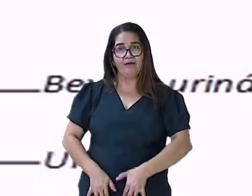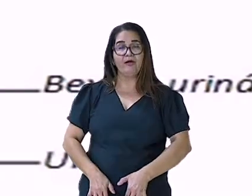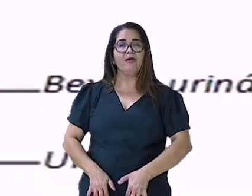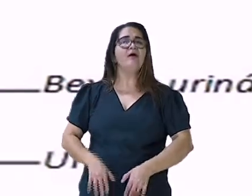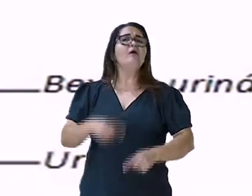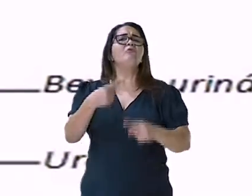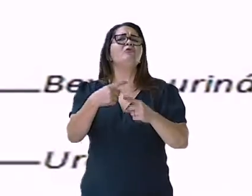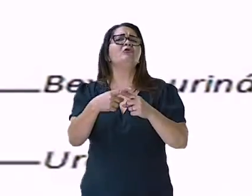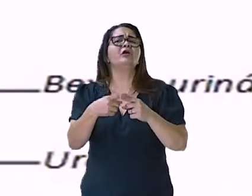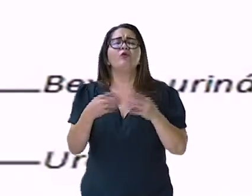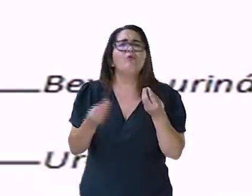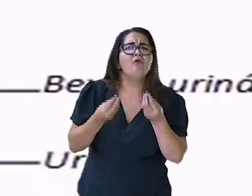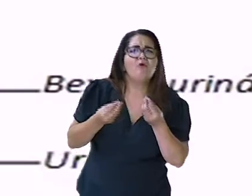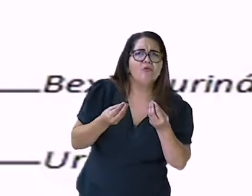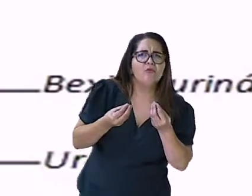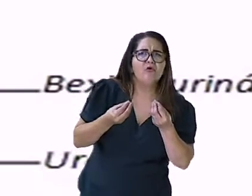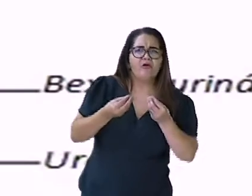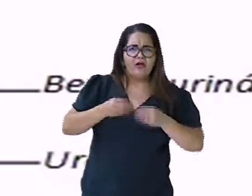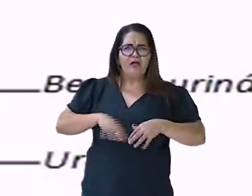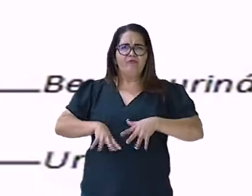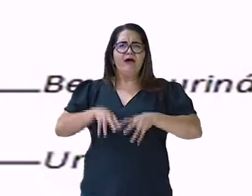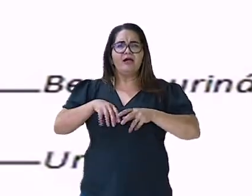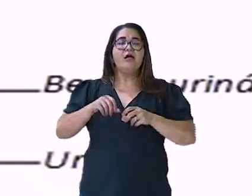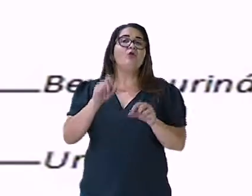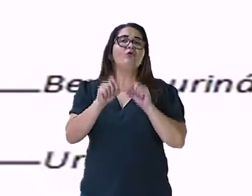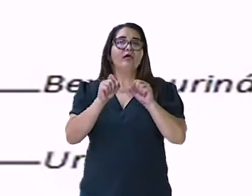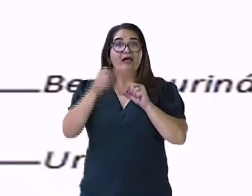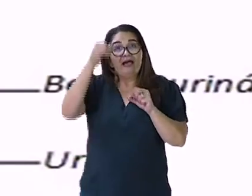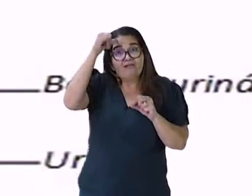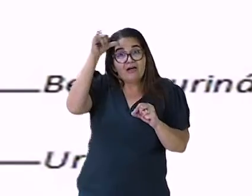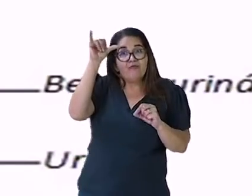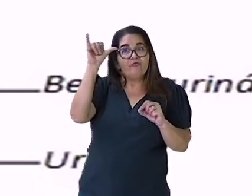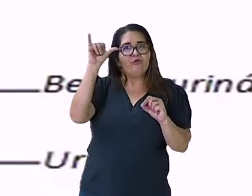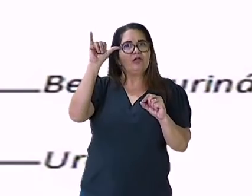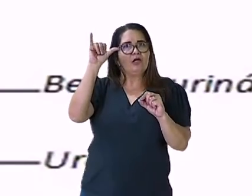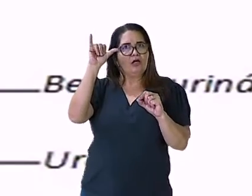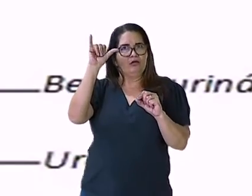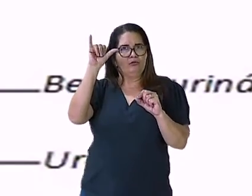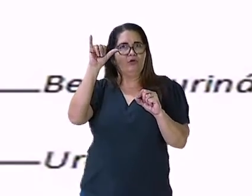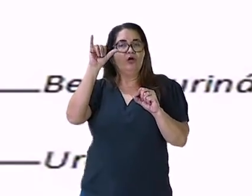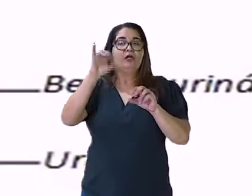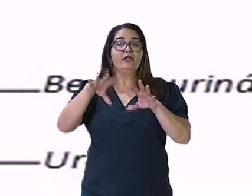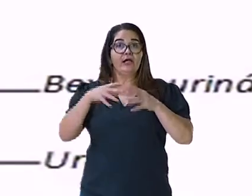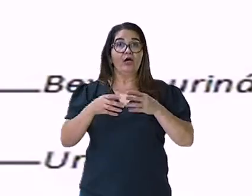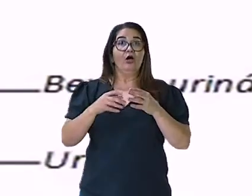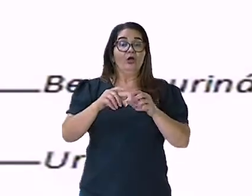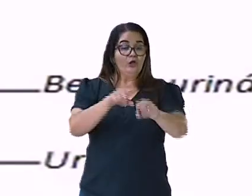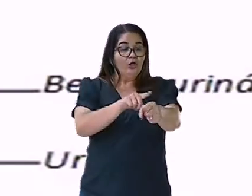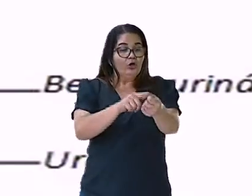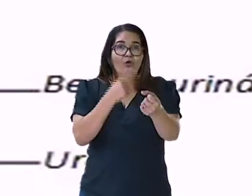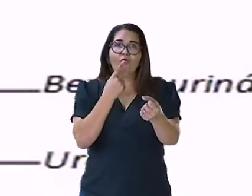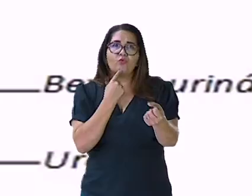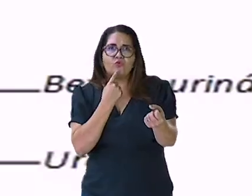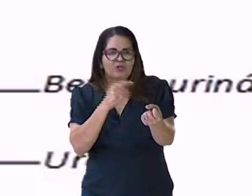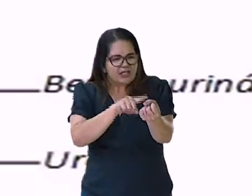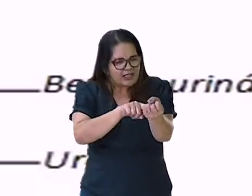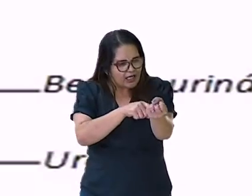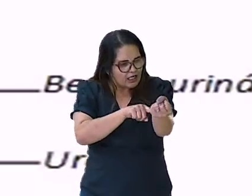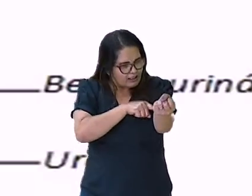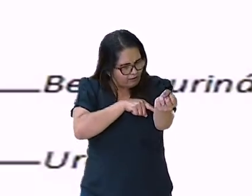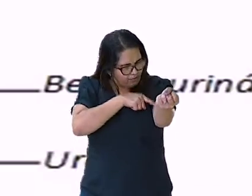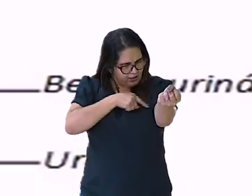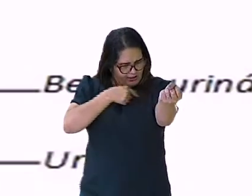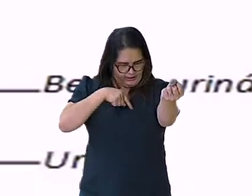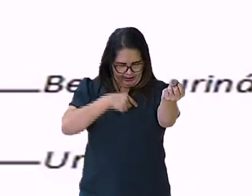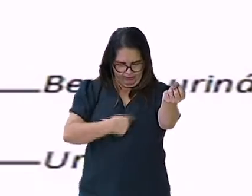sanguíneo, não é igual, porém, ele não possui proteínas. Enquanto o sangue passa por essas